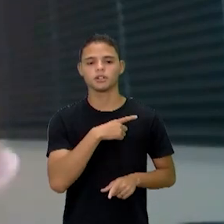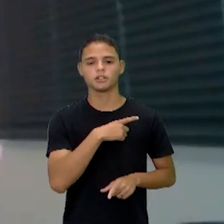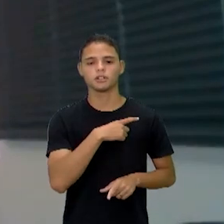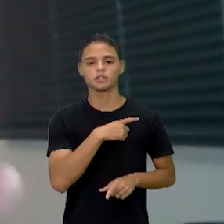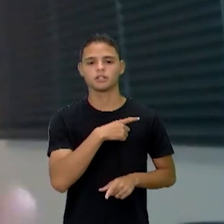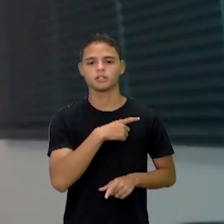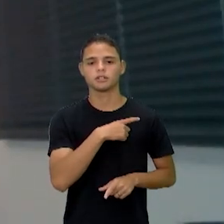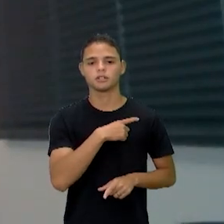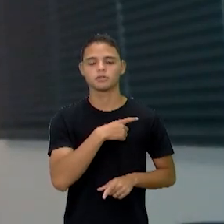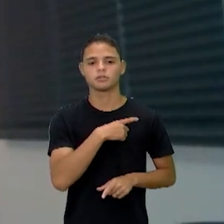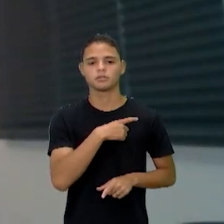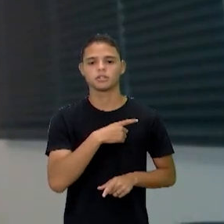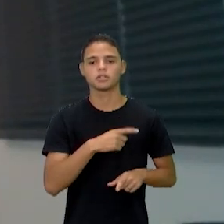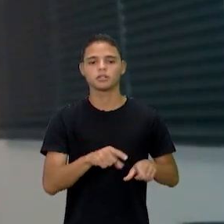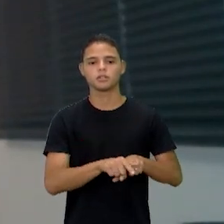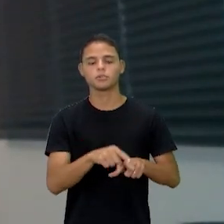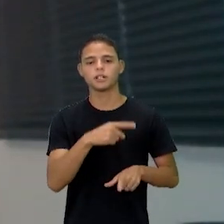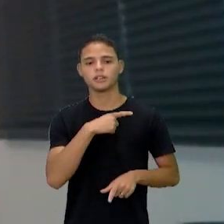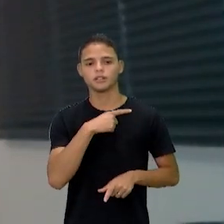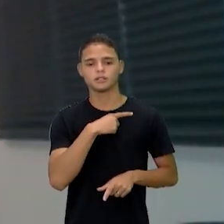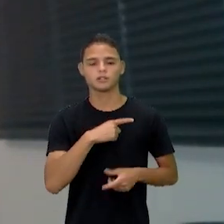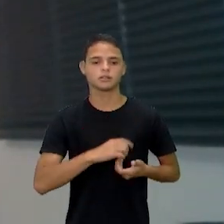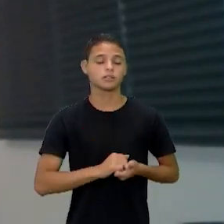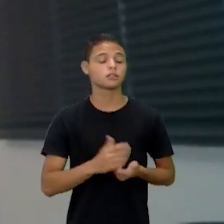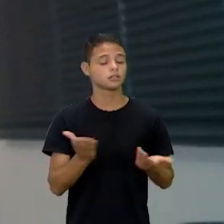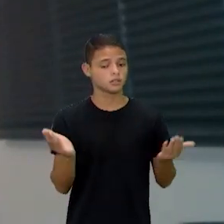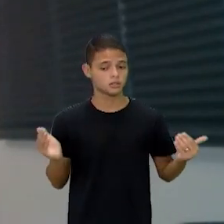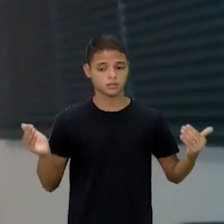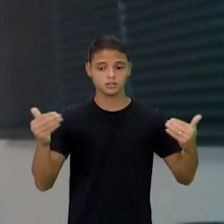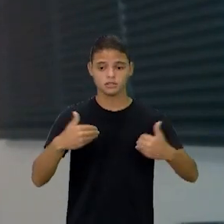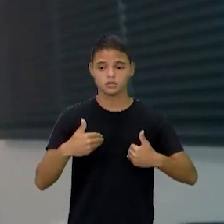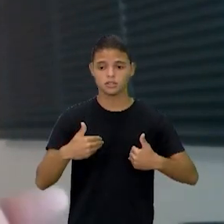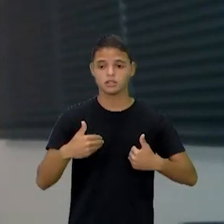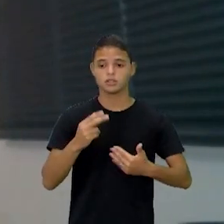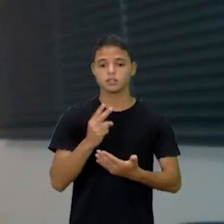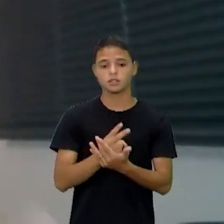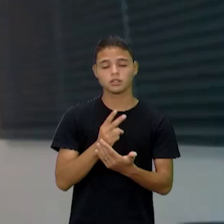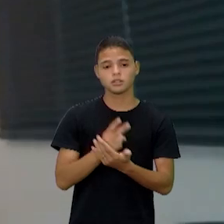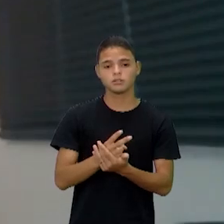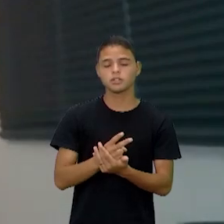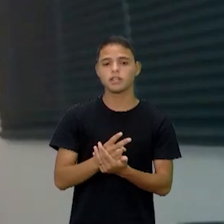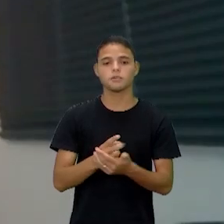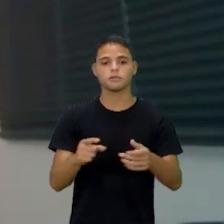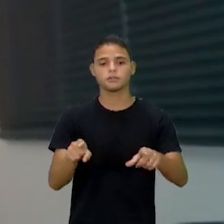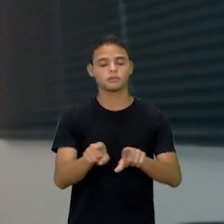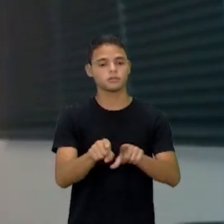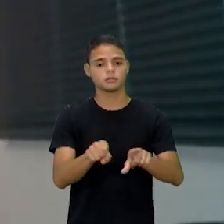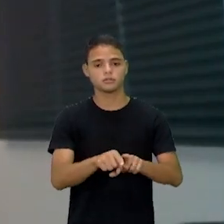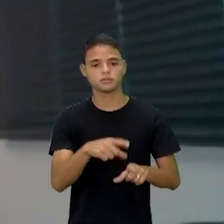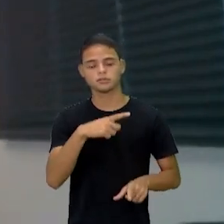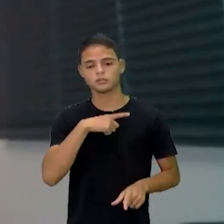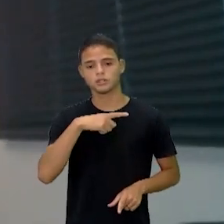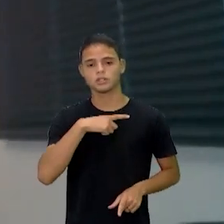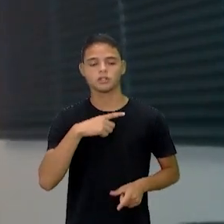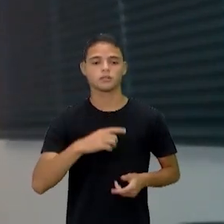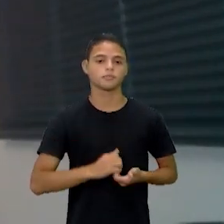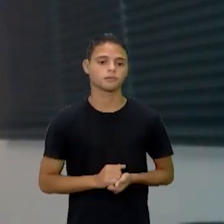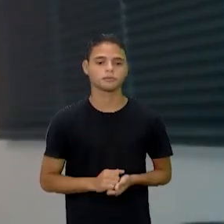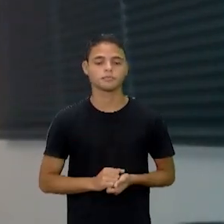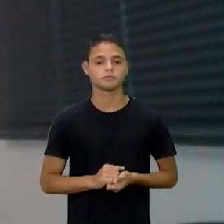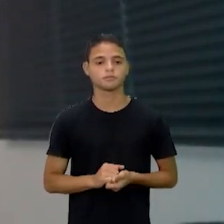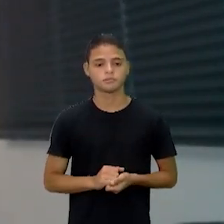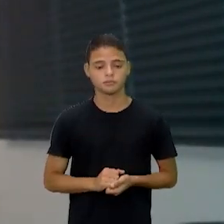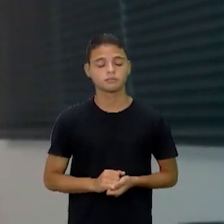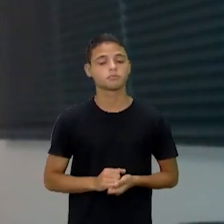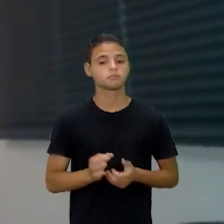Eu posso ter um estudante superdotado e autista, mas nem todo autista vai ser superdotado e nem todo superdotado vai ser autista. Então, quando a gente